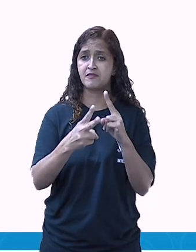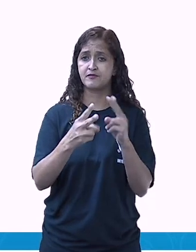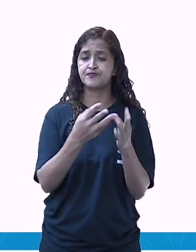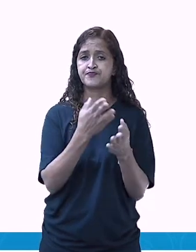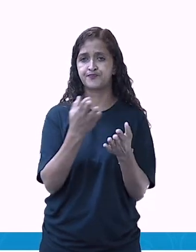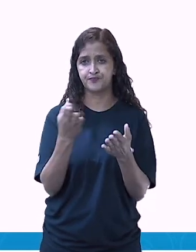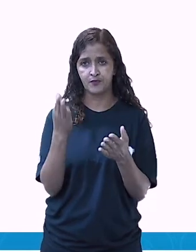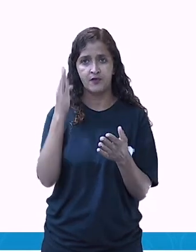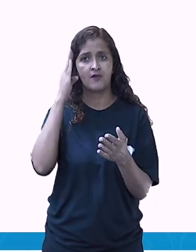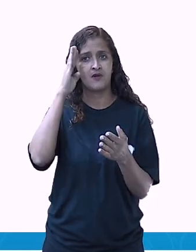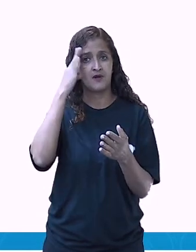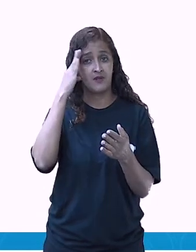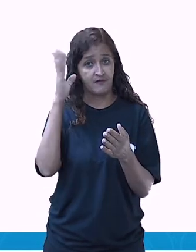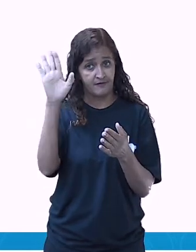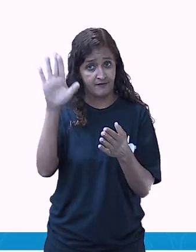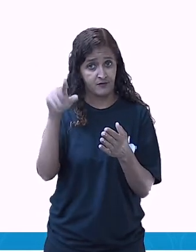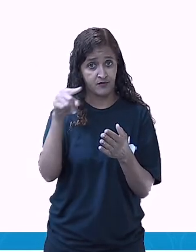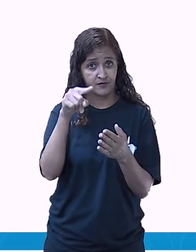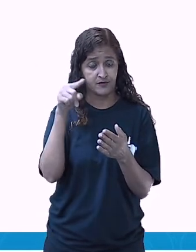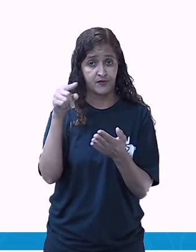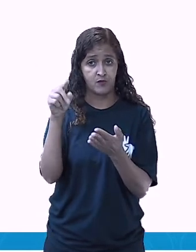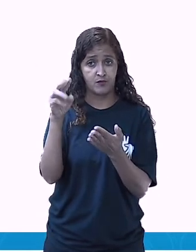você ver aqui na nossa tabela.